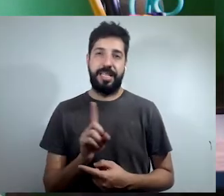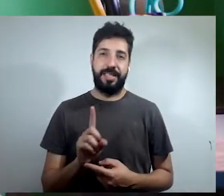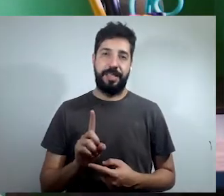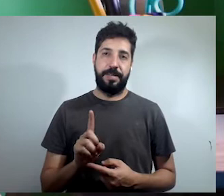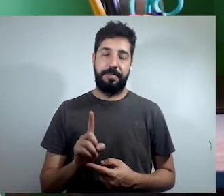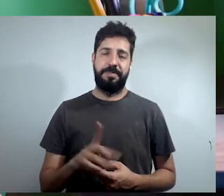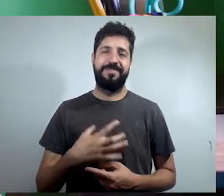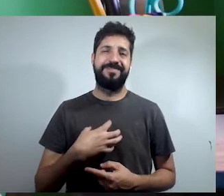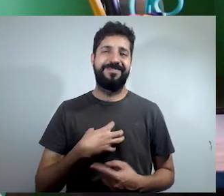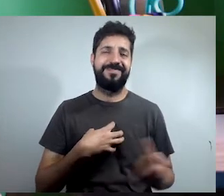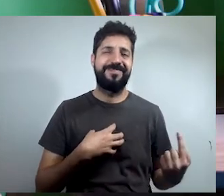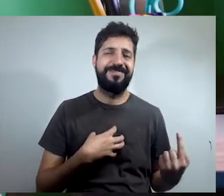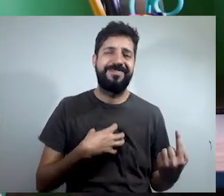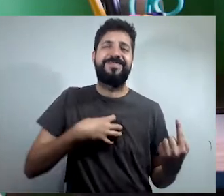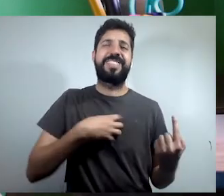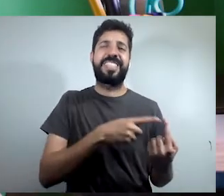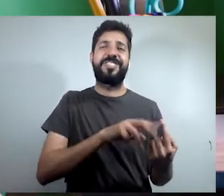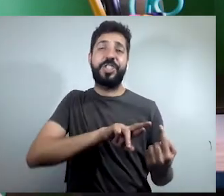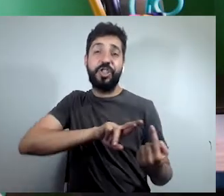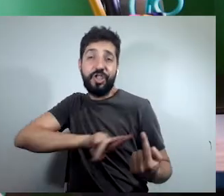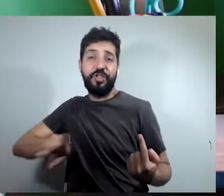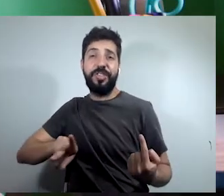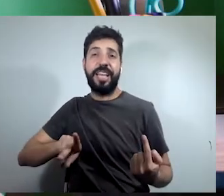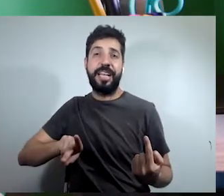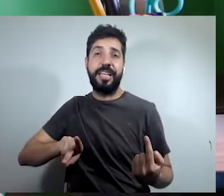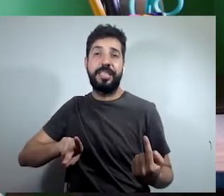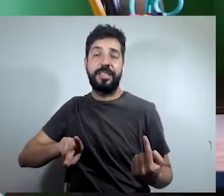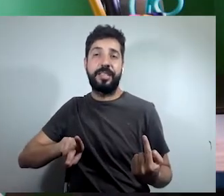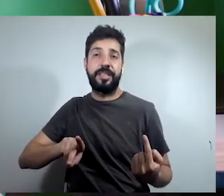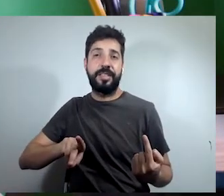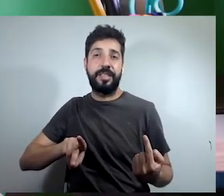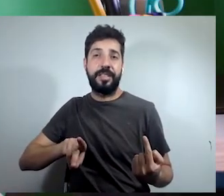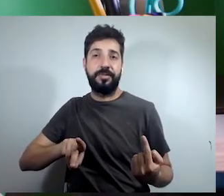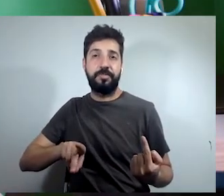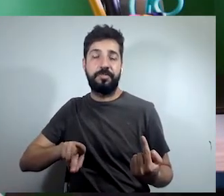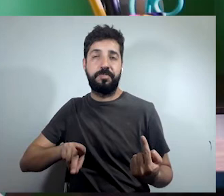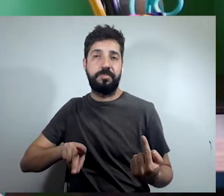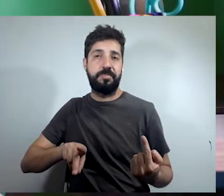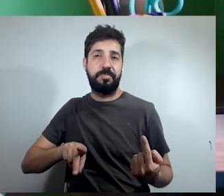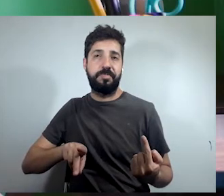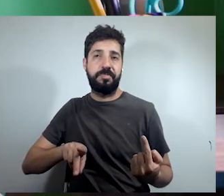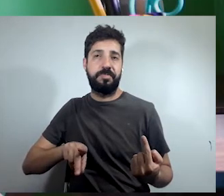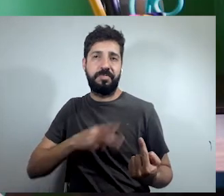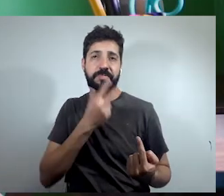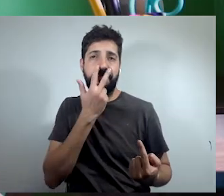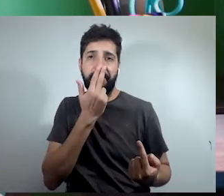Ele se sentia muito, muito diferente, como se não houvesse uma